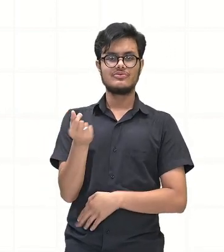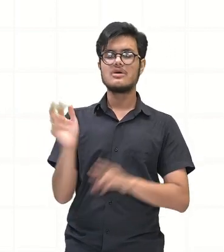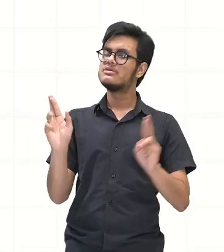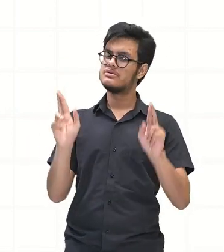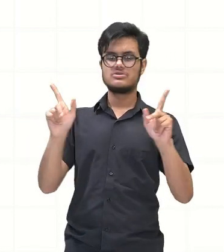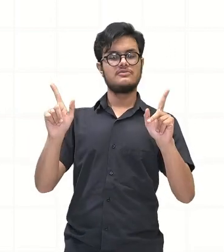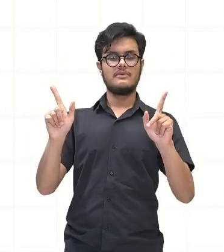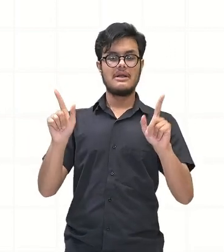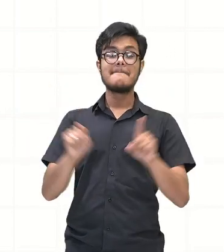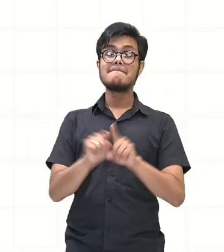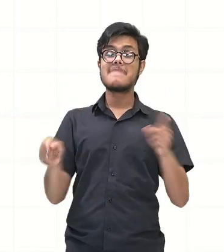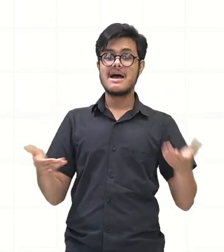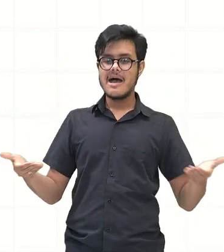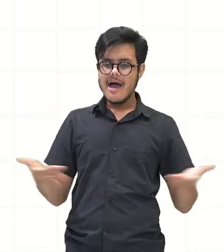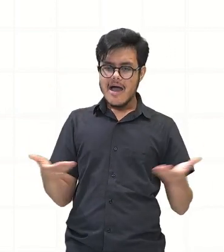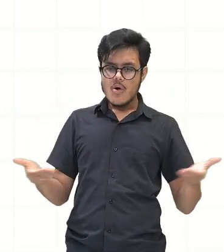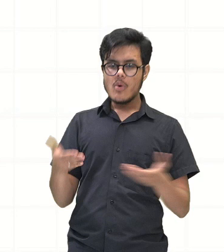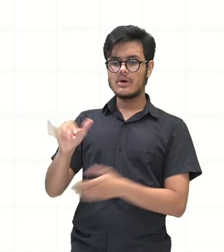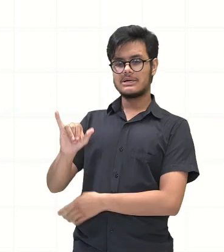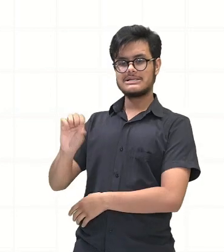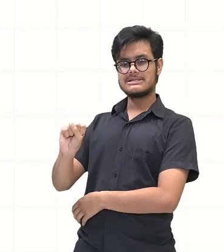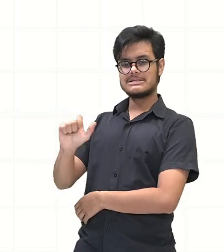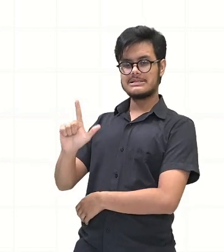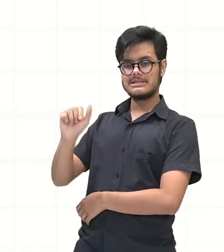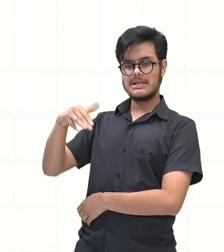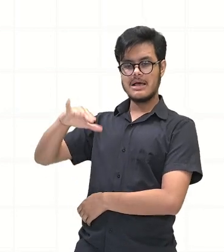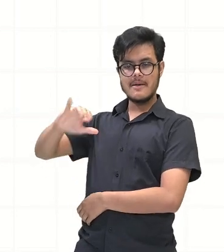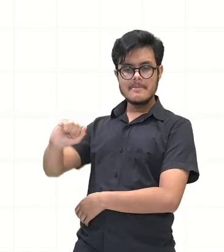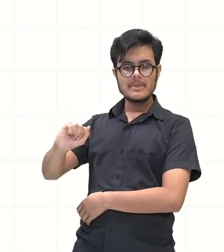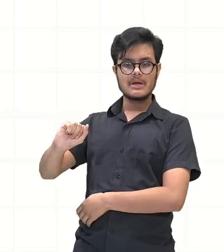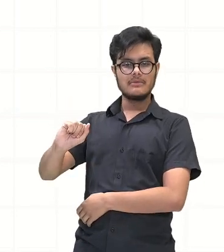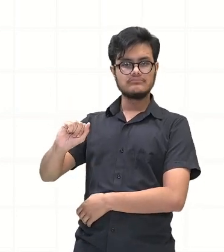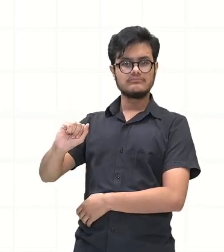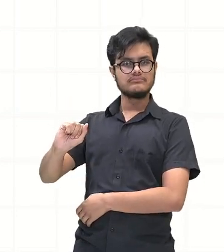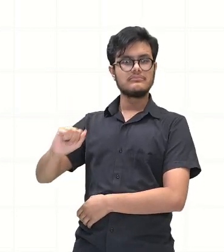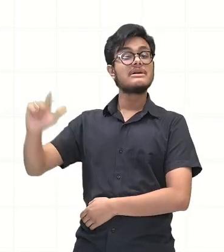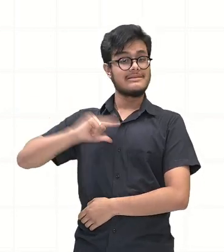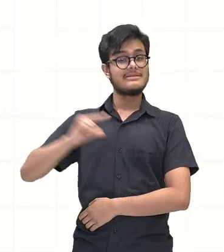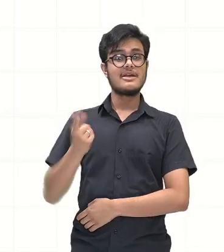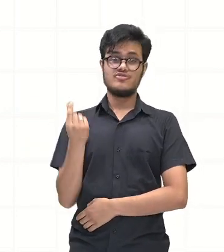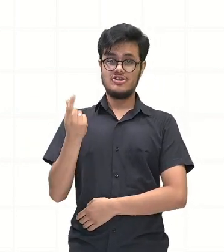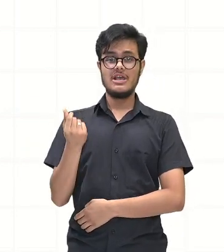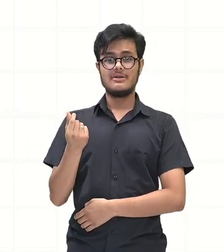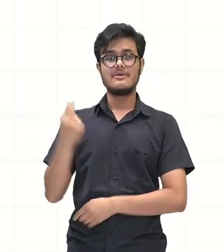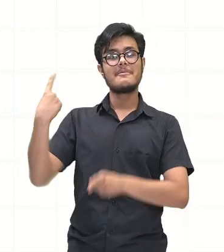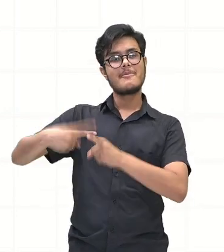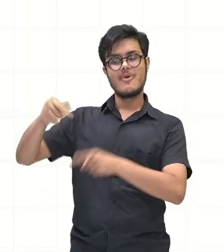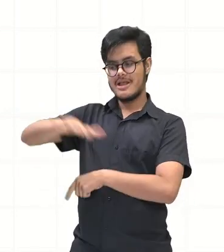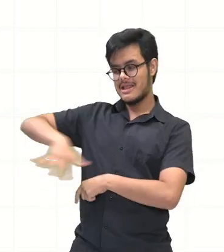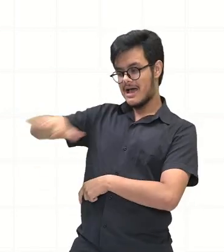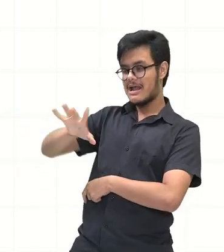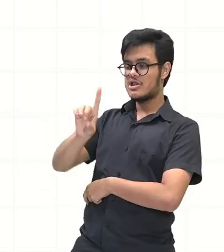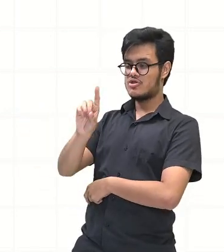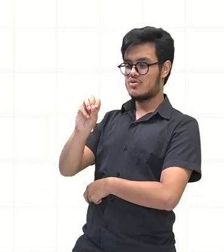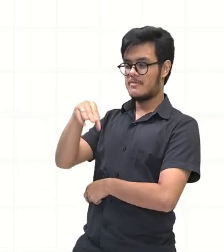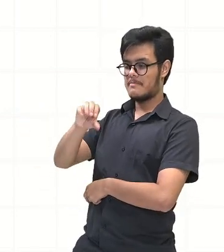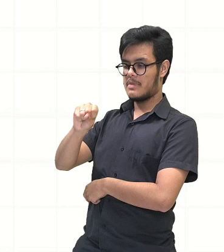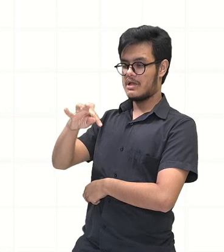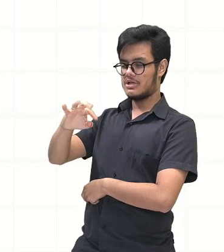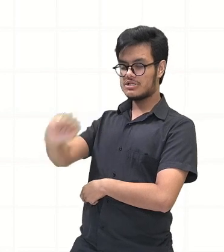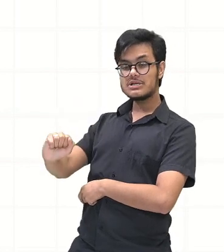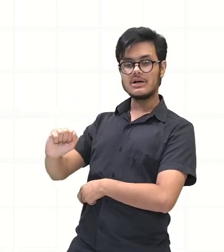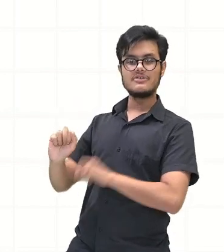se obter lucros. O que eles queriam? Eles queriam ter mão de obra dentro daquela região, mas para a produção agrícola